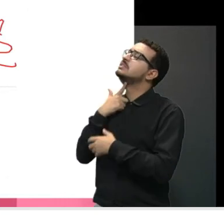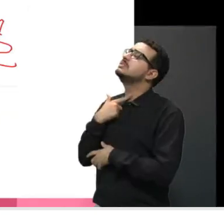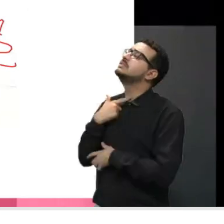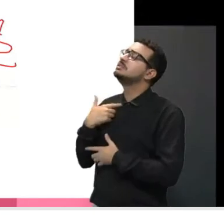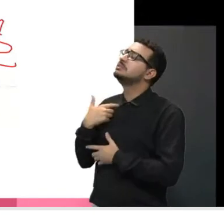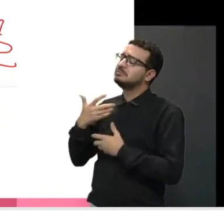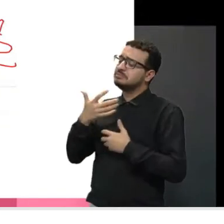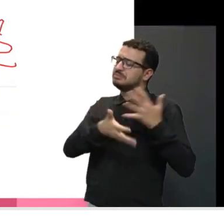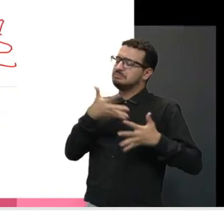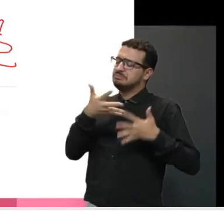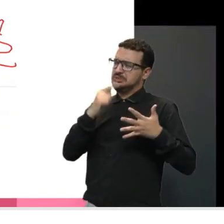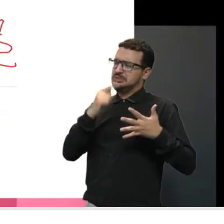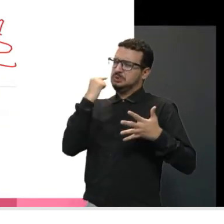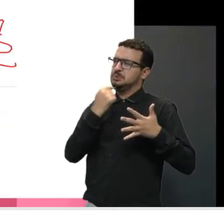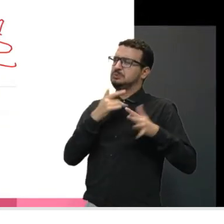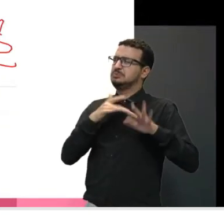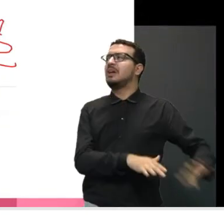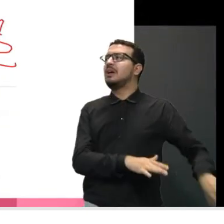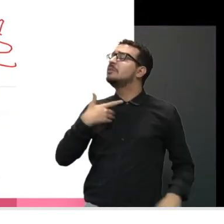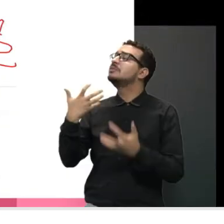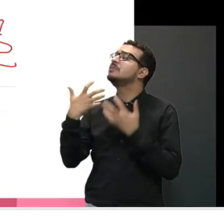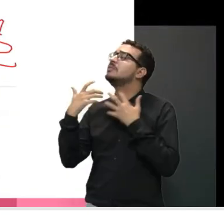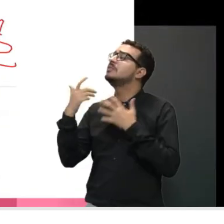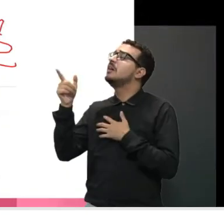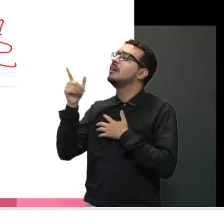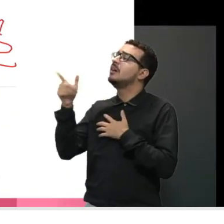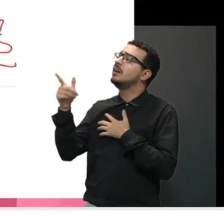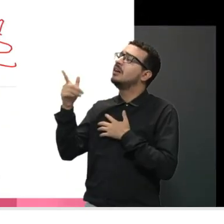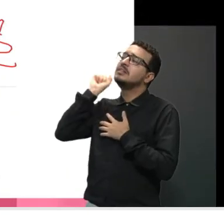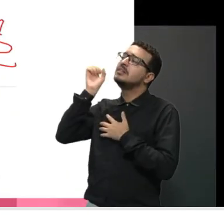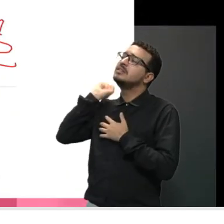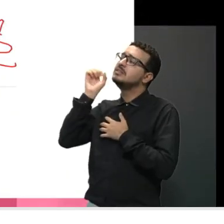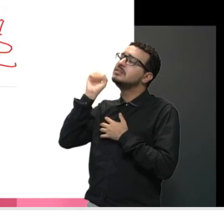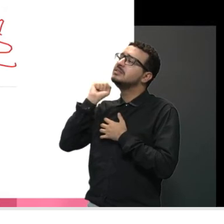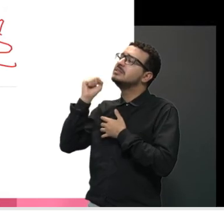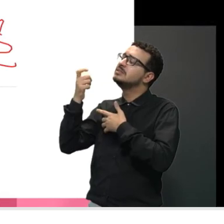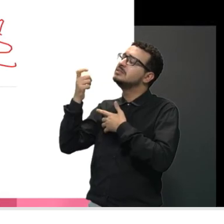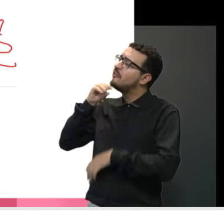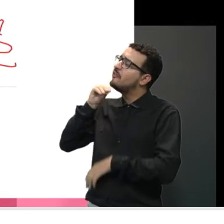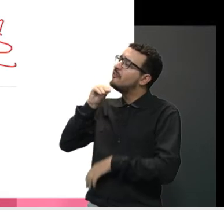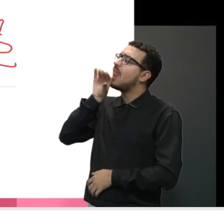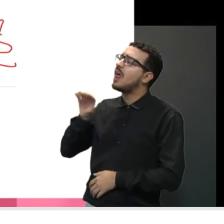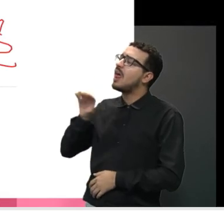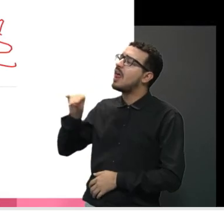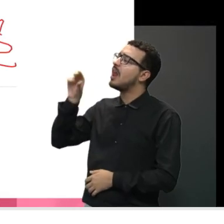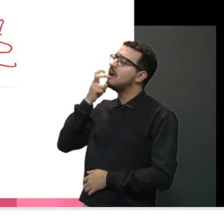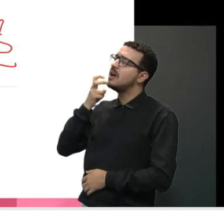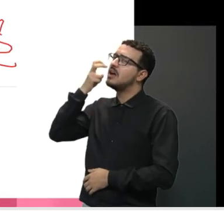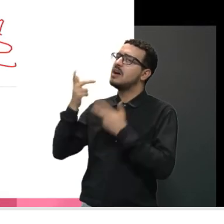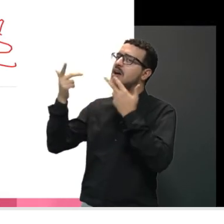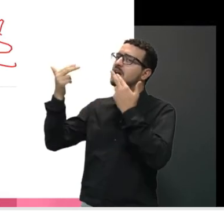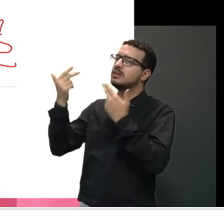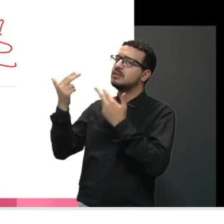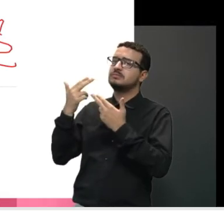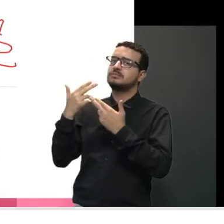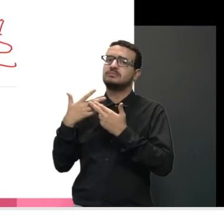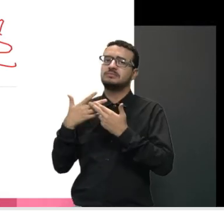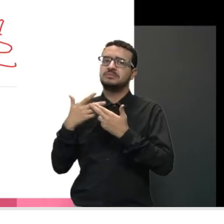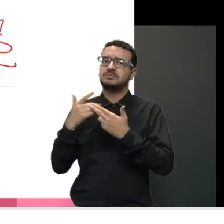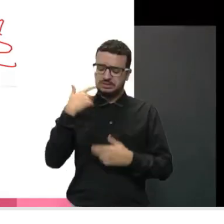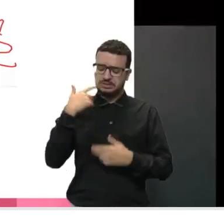dos ouvintes. Tá? Não ocorre a aceitação da surdez. A identidade surda flutuante são